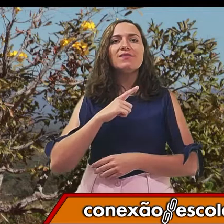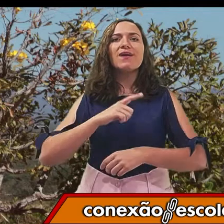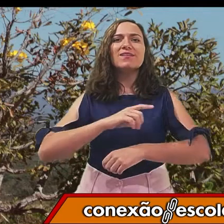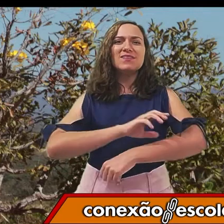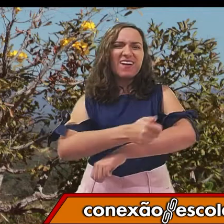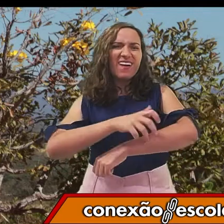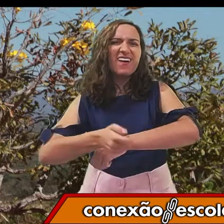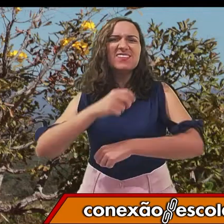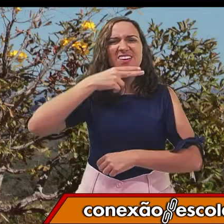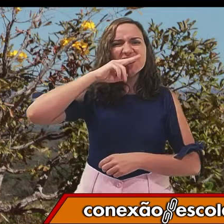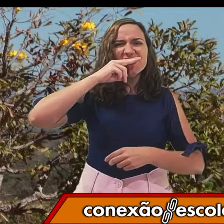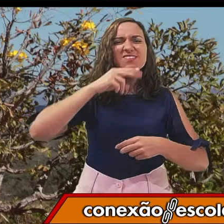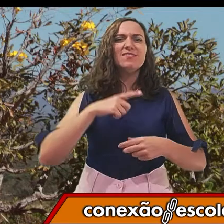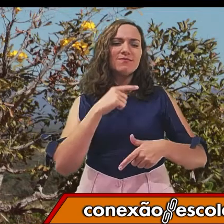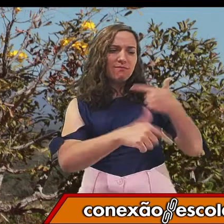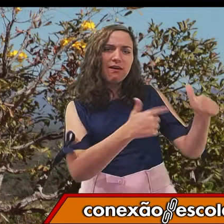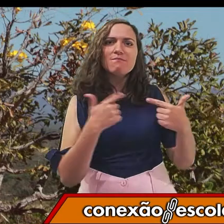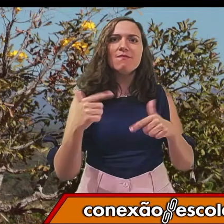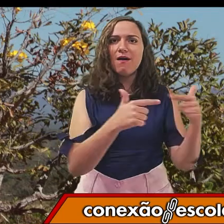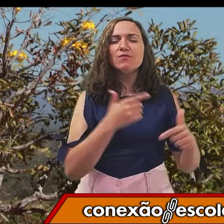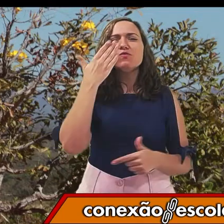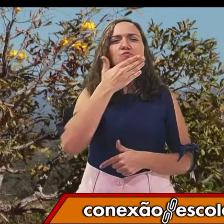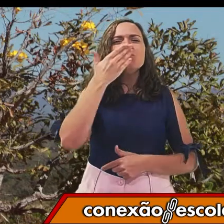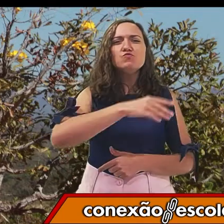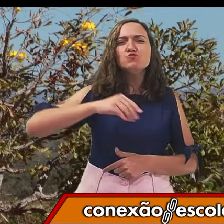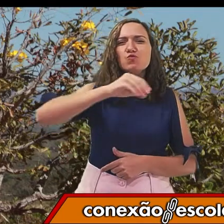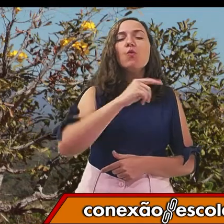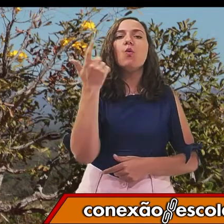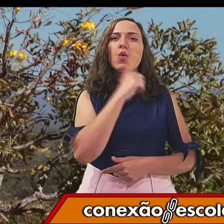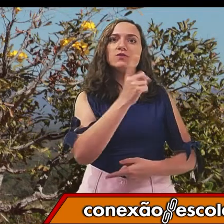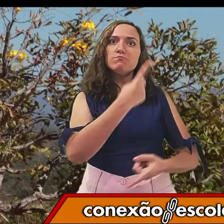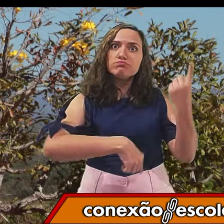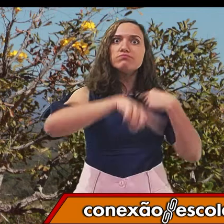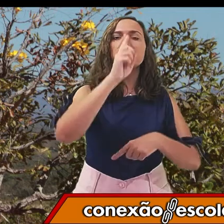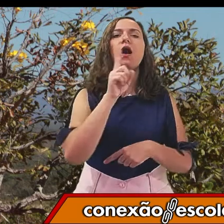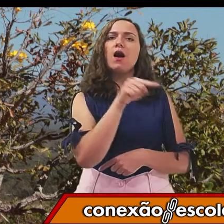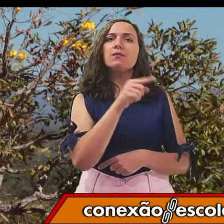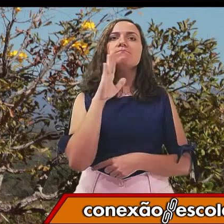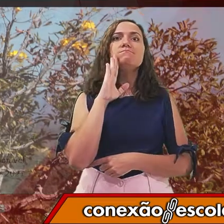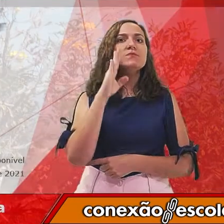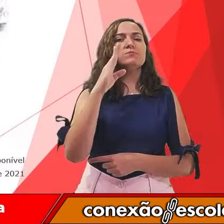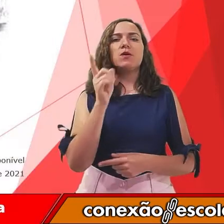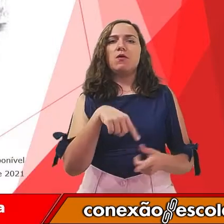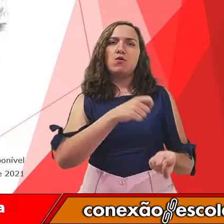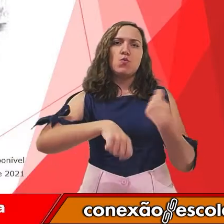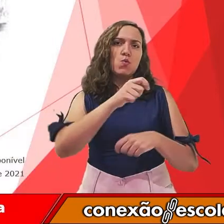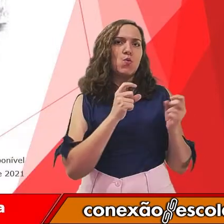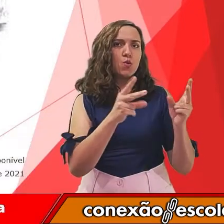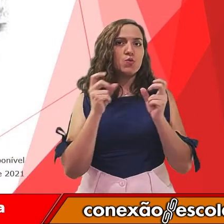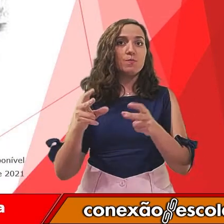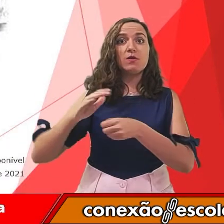a economia açucareira desenvolveu-se e passou a construir a base da economia colonial. A